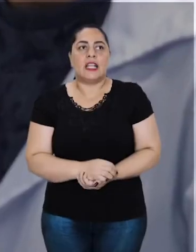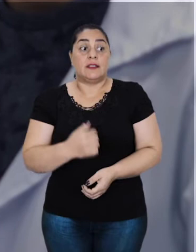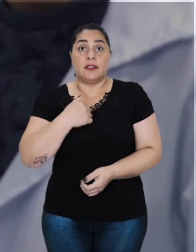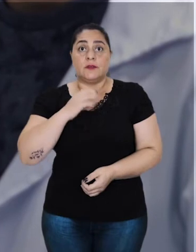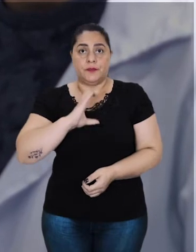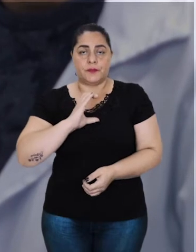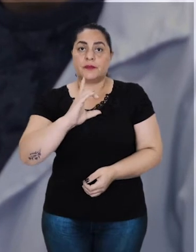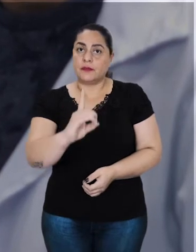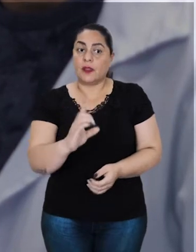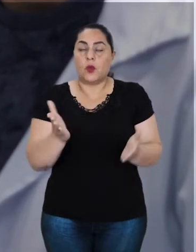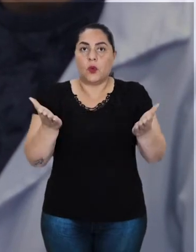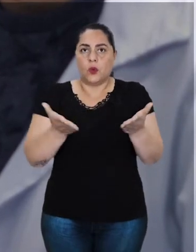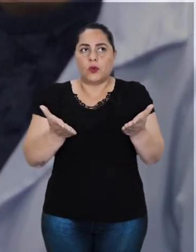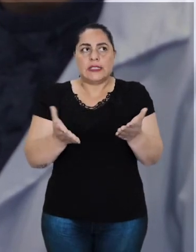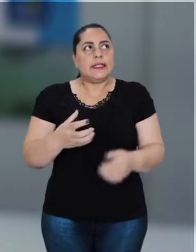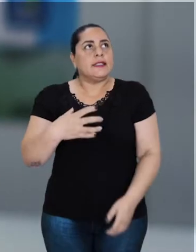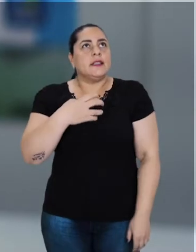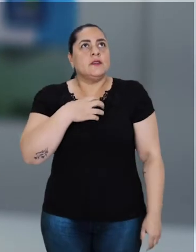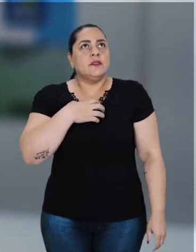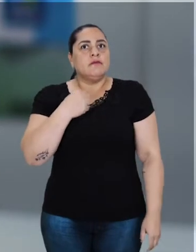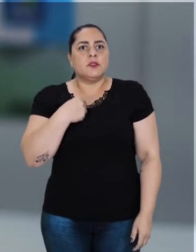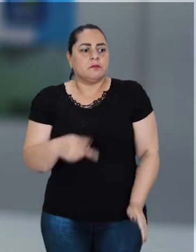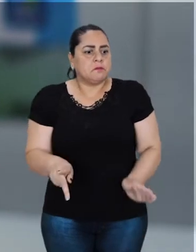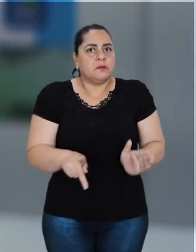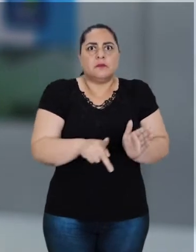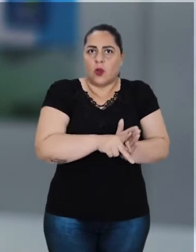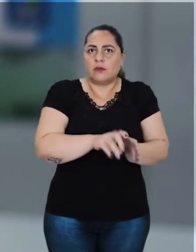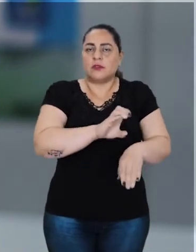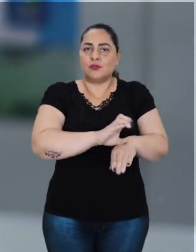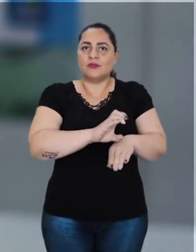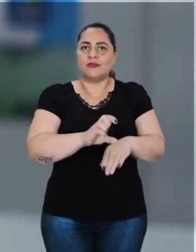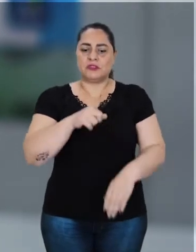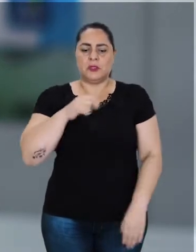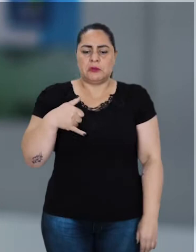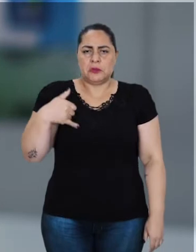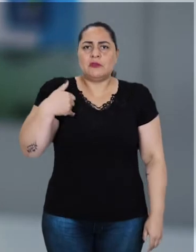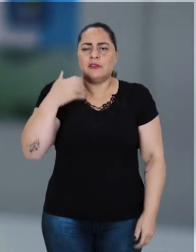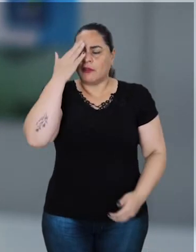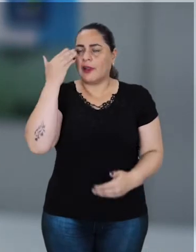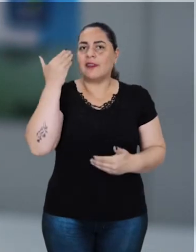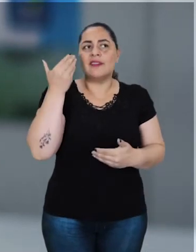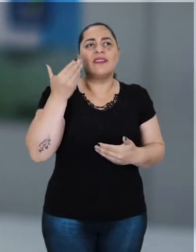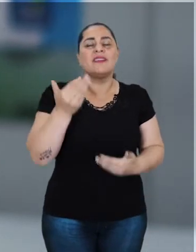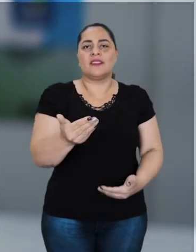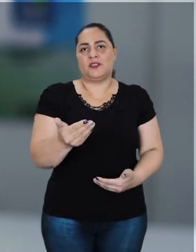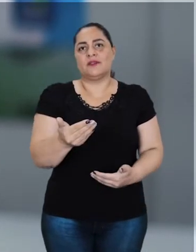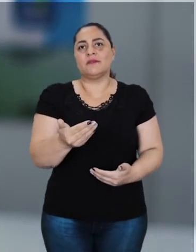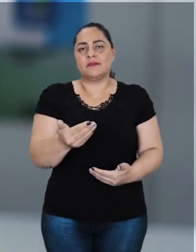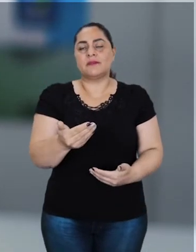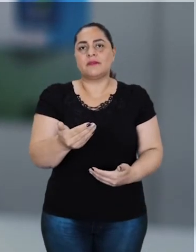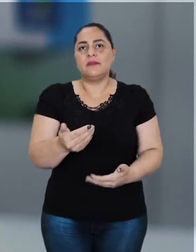Ser a coordenadora hoje é um sentimento de pertencimento, orgulho, agradecimento,